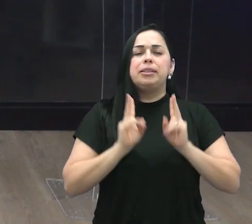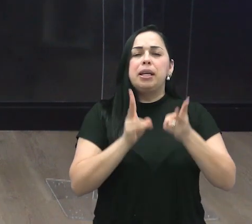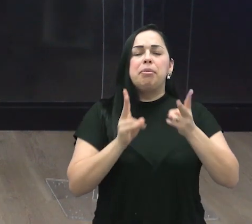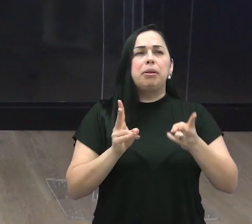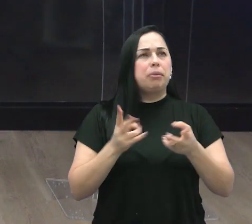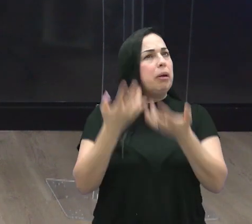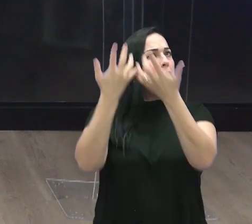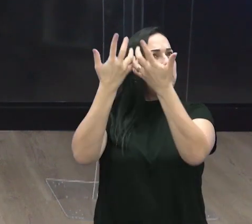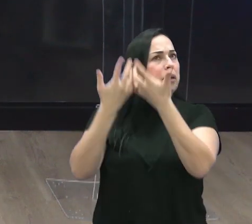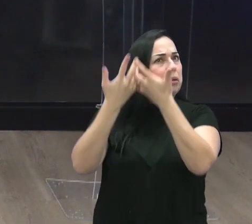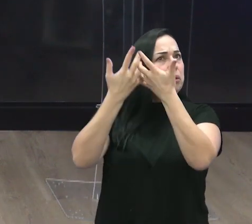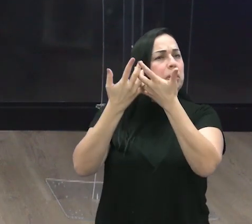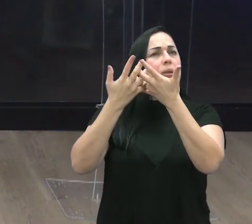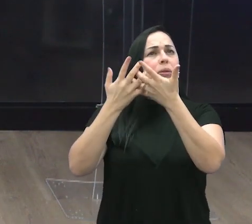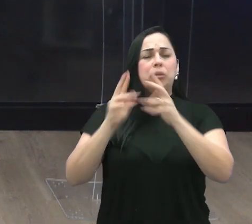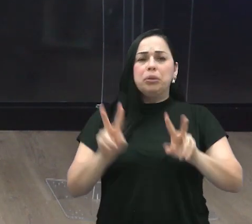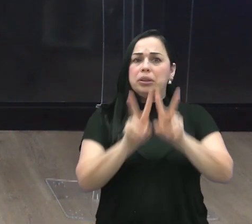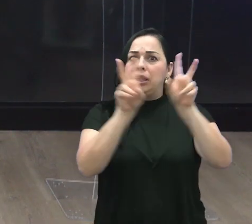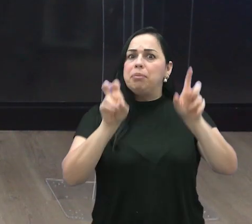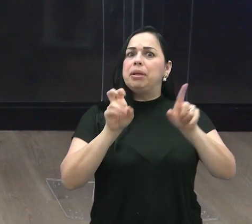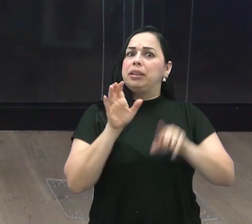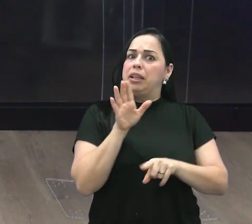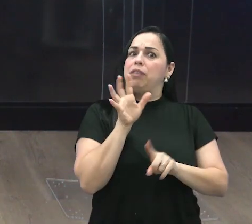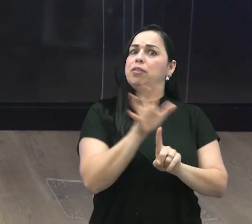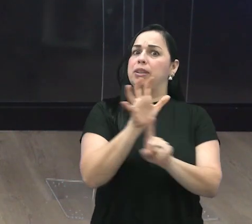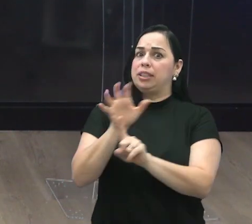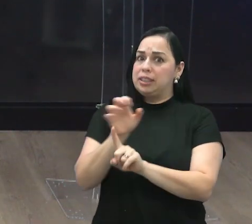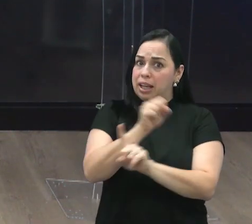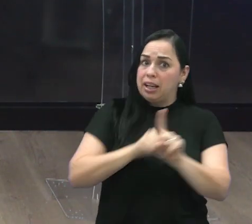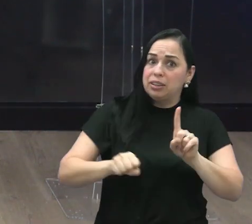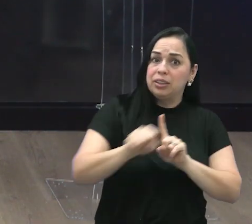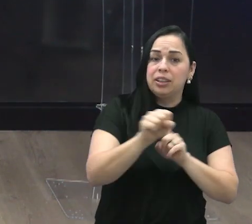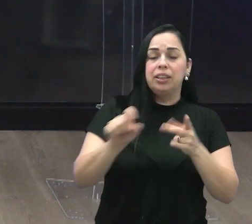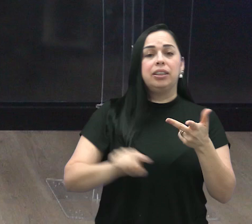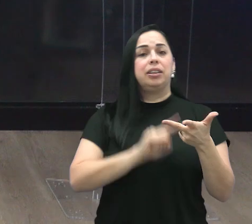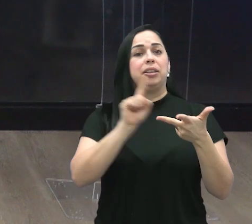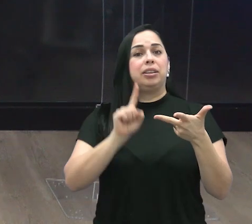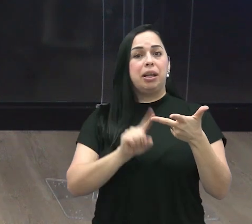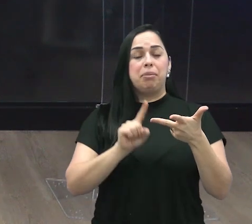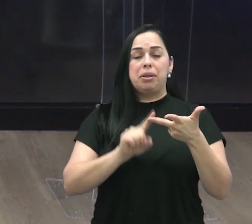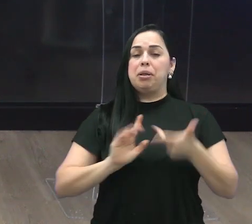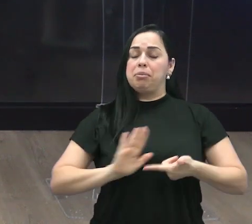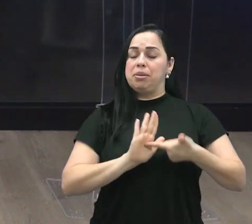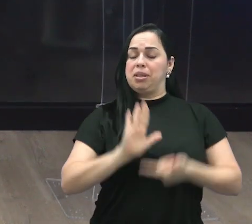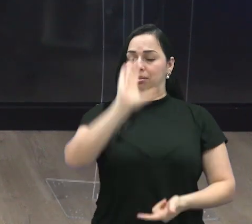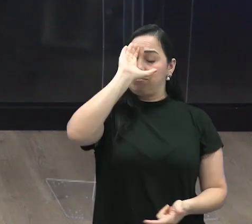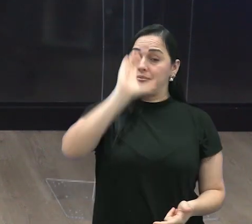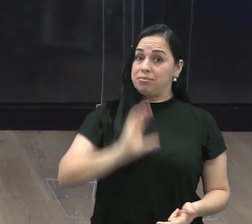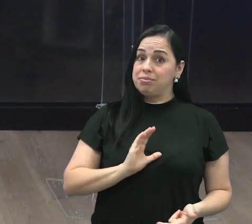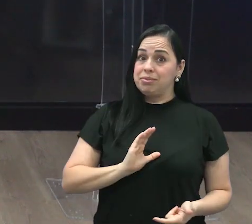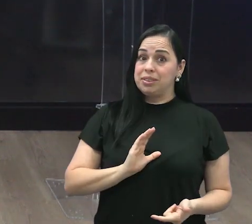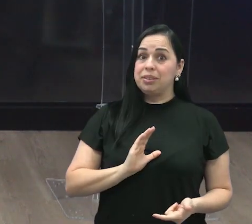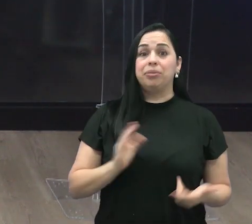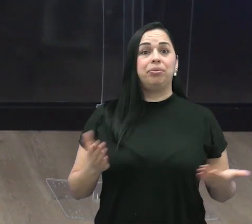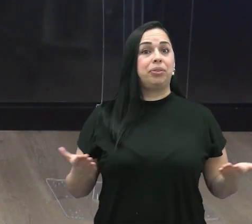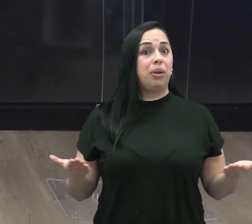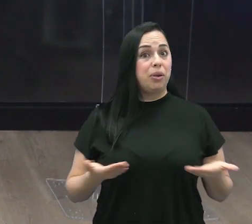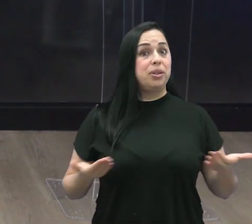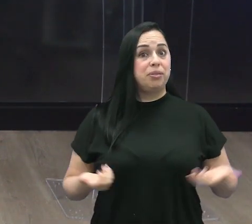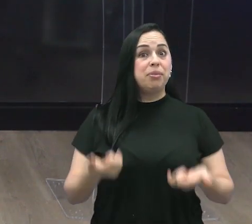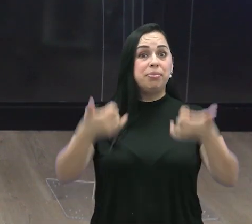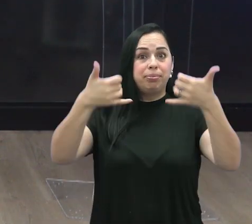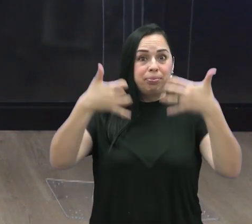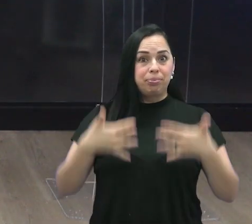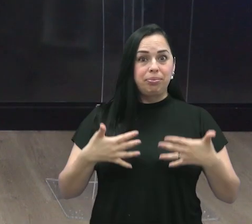que afetam o cotidiano da cidade e, assim, estimular o exercício da cidadania. Então, vamos juntos. Hoje vamos falar